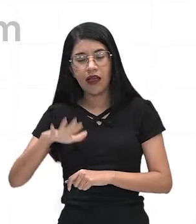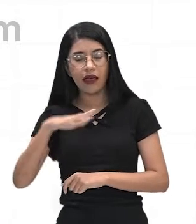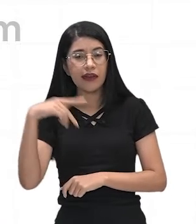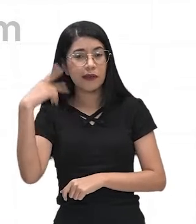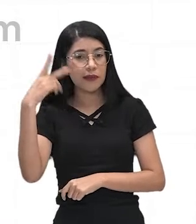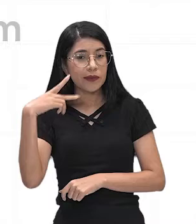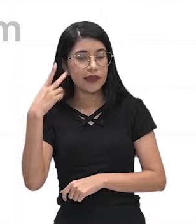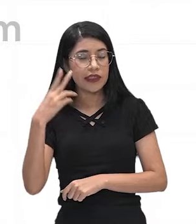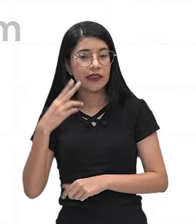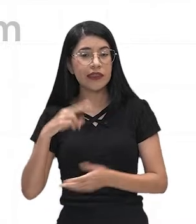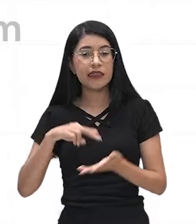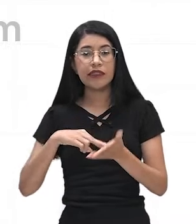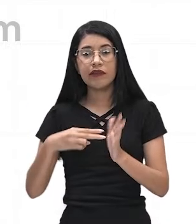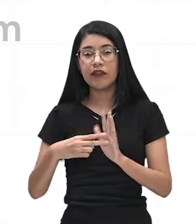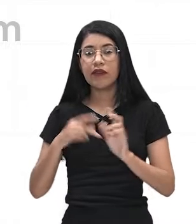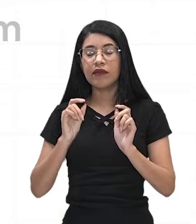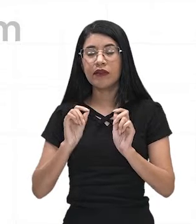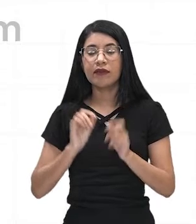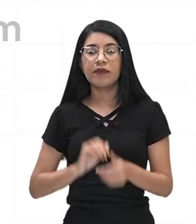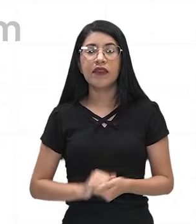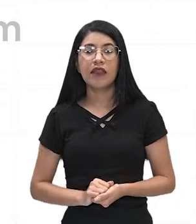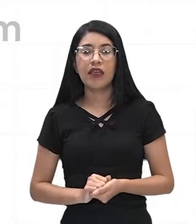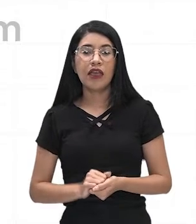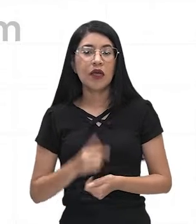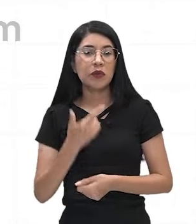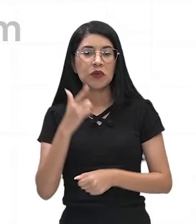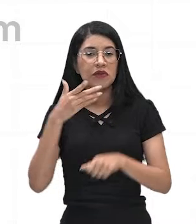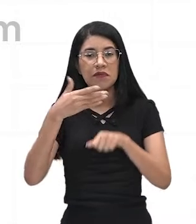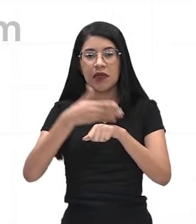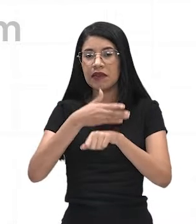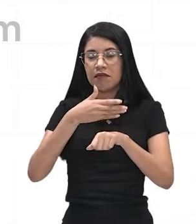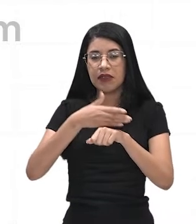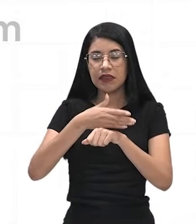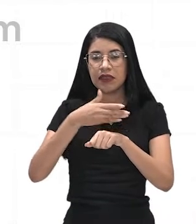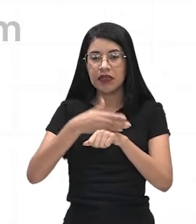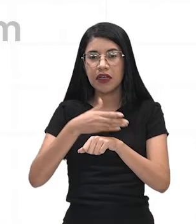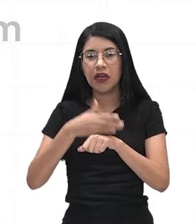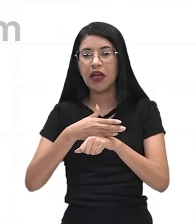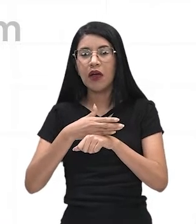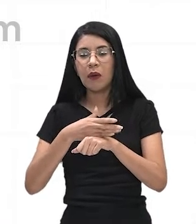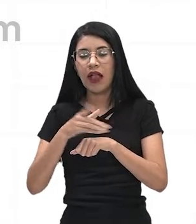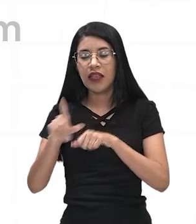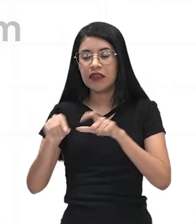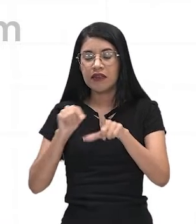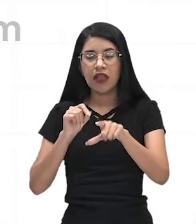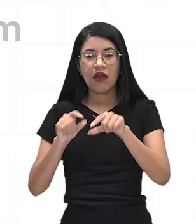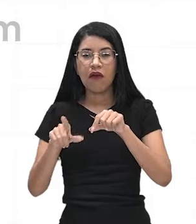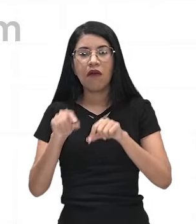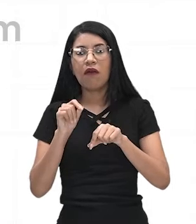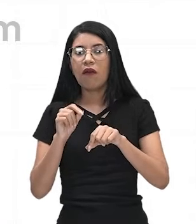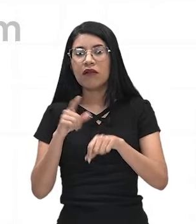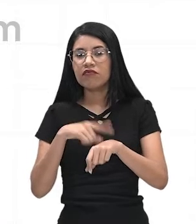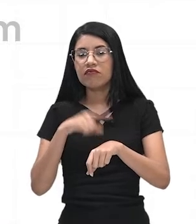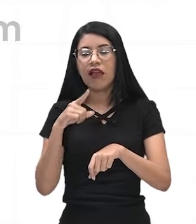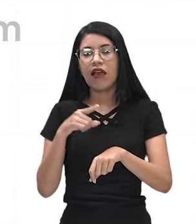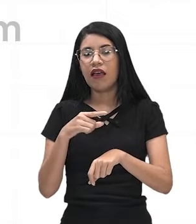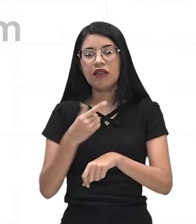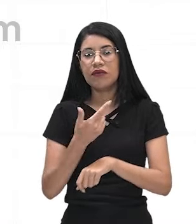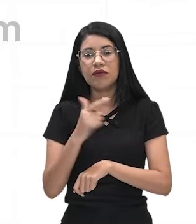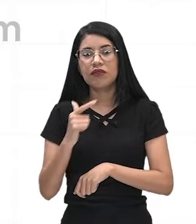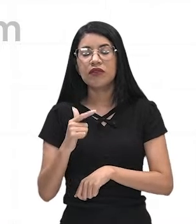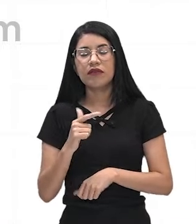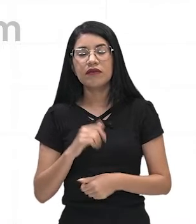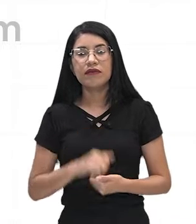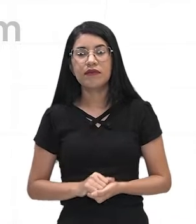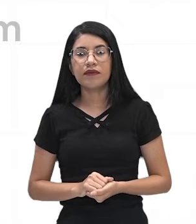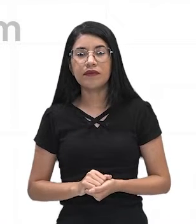Isso significa que elas não participavam de decisões importantes